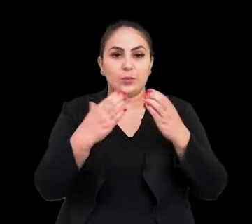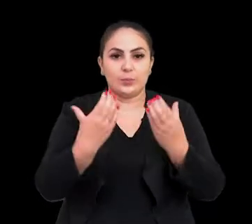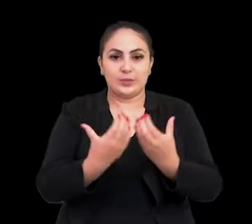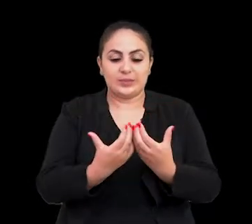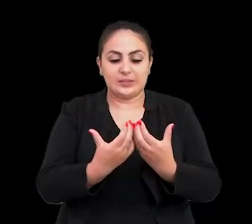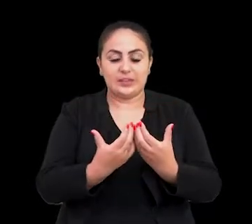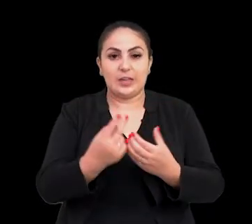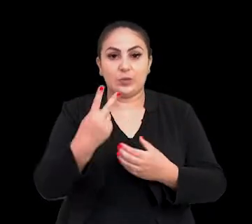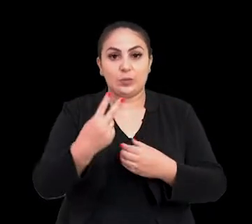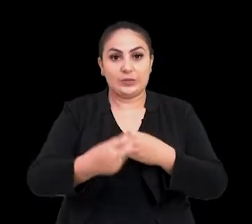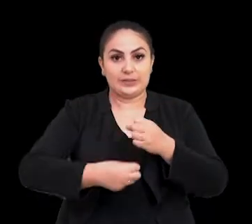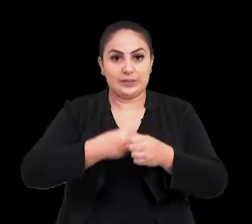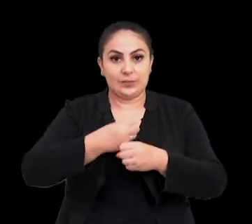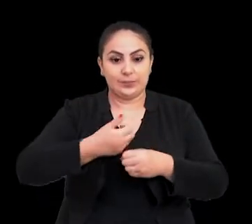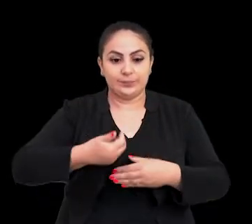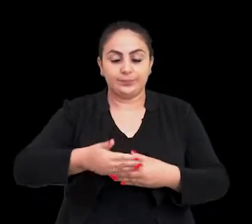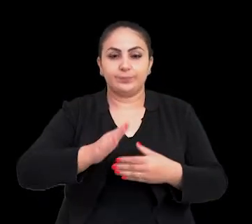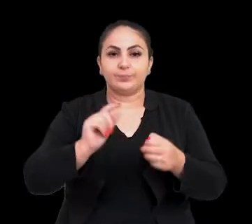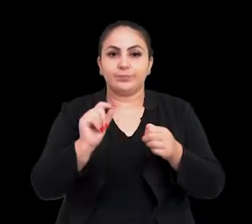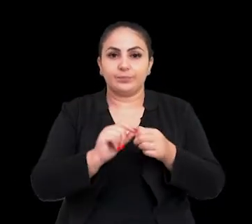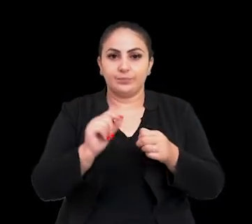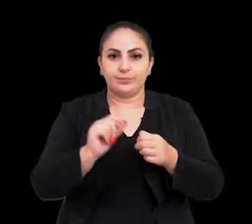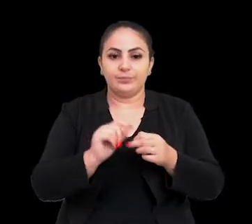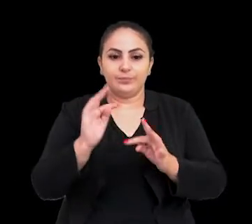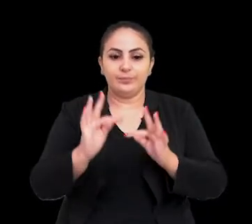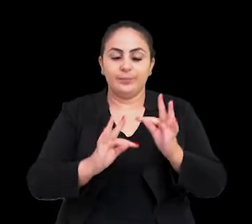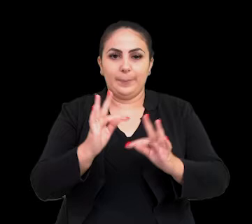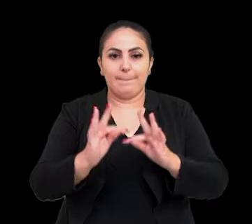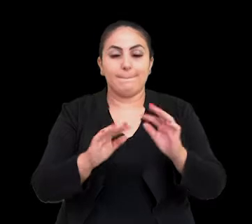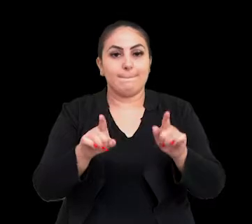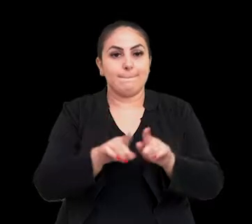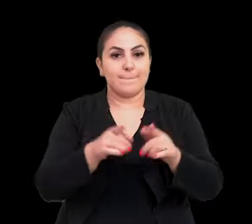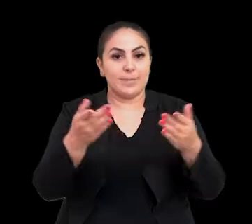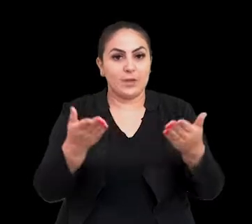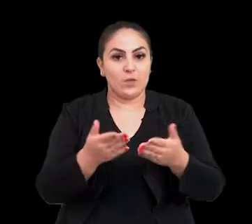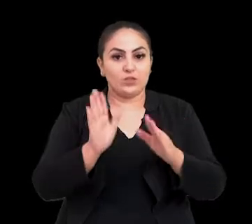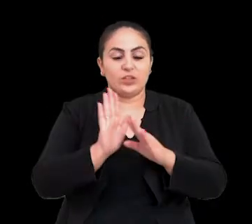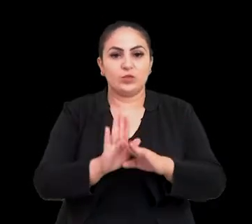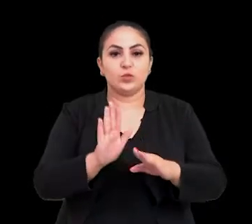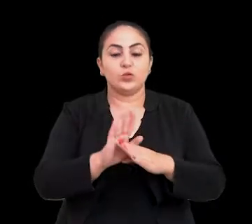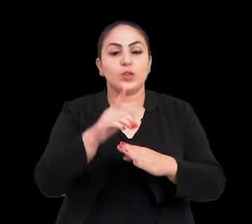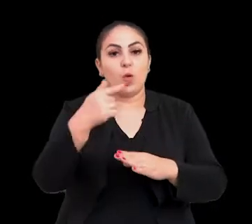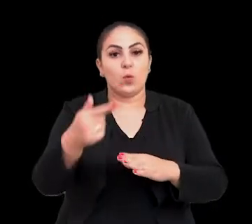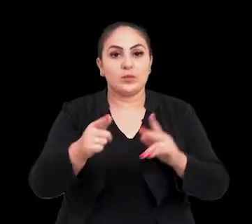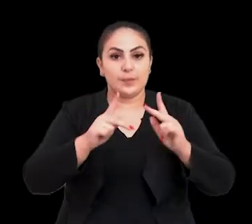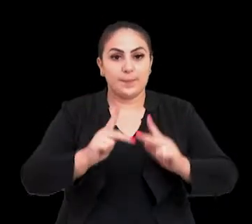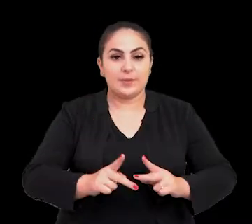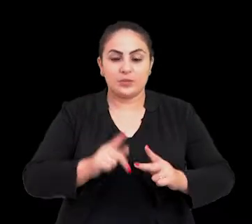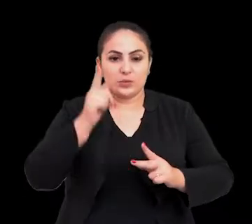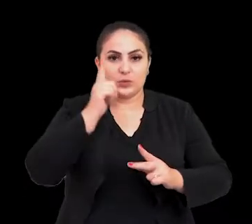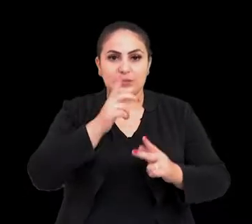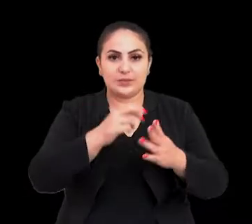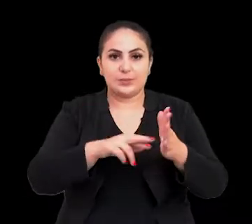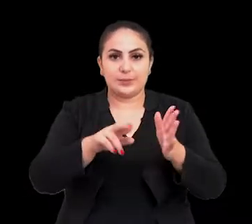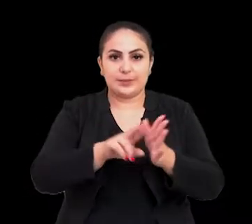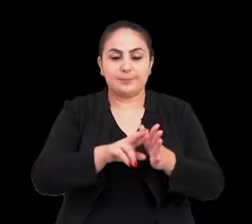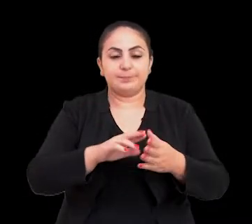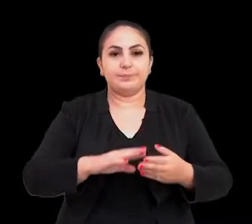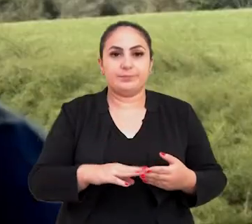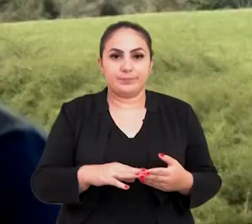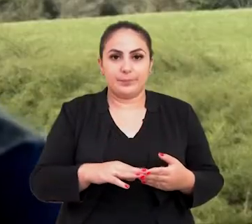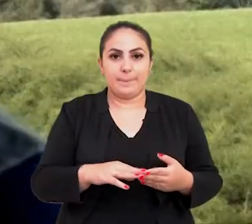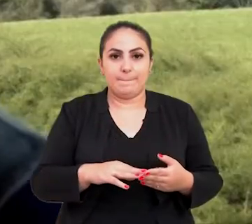a comunidade há 2 anos, fez o seu tratamento e hoje ajuda outras pessoas a se